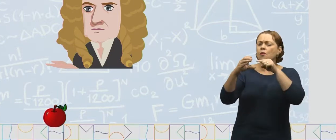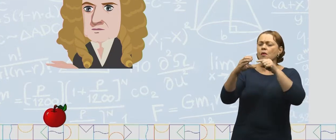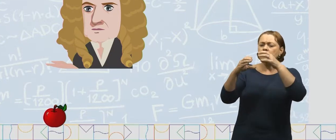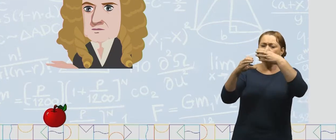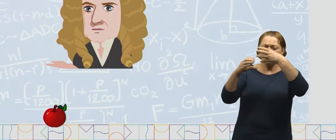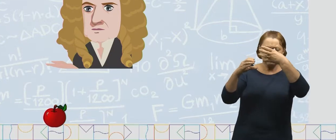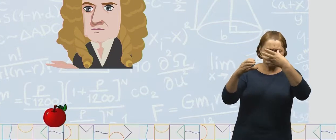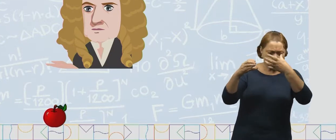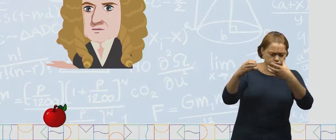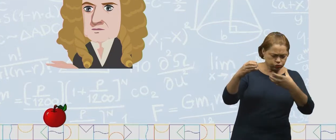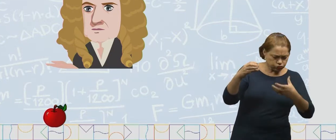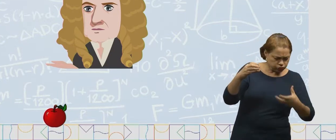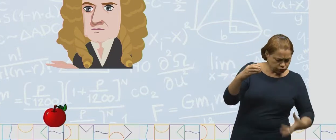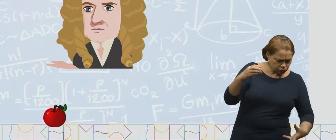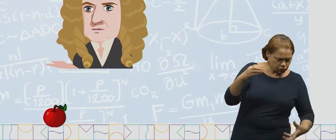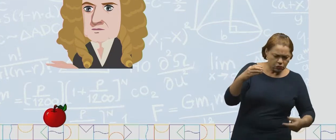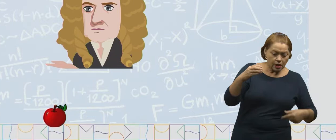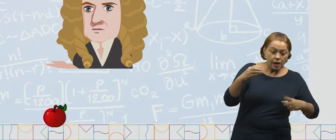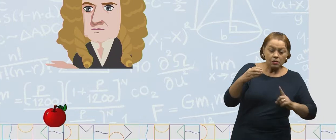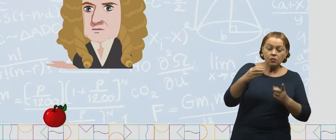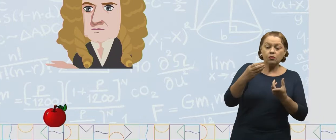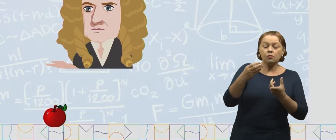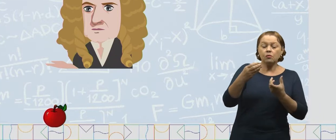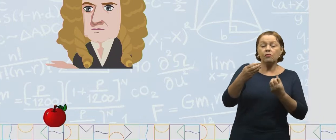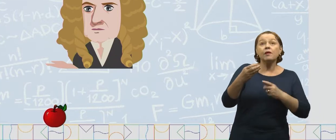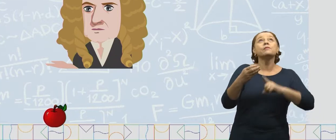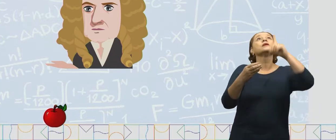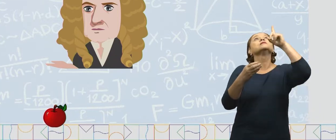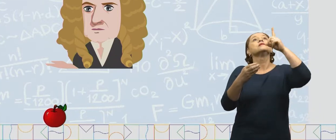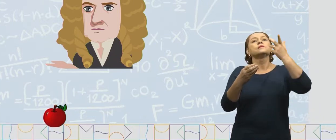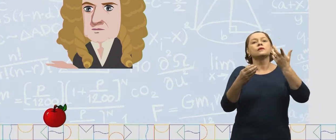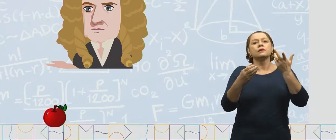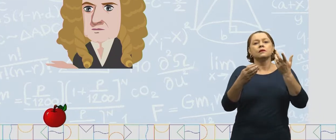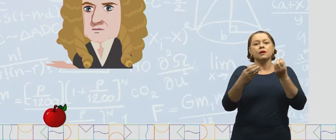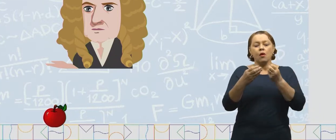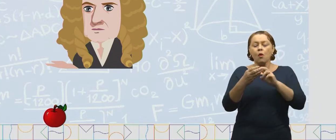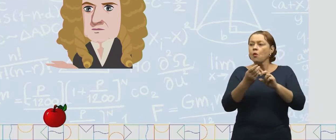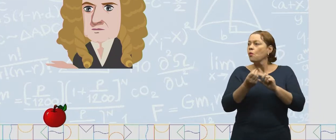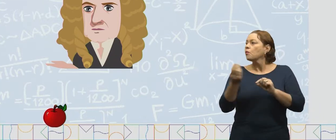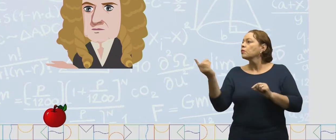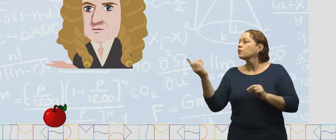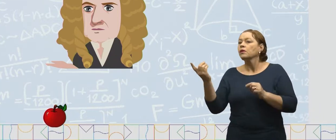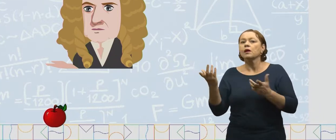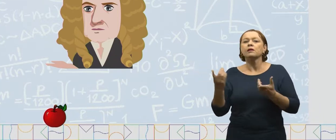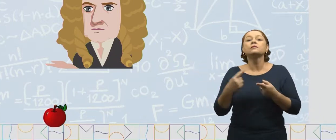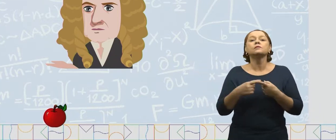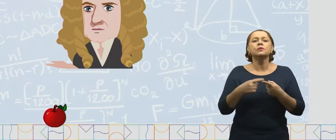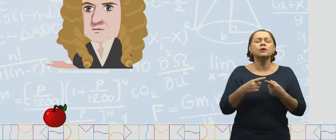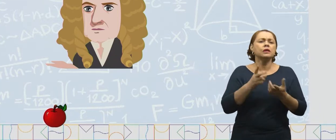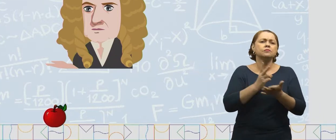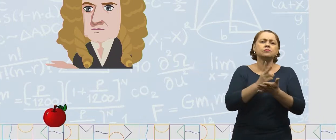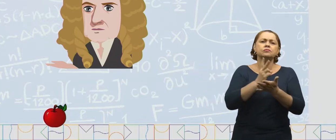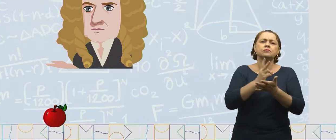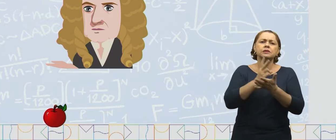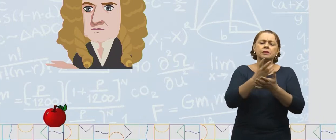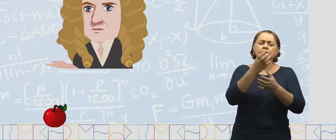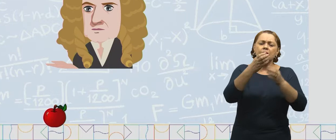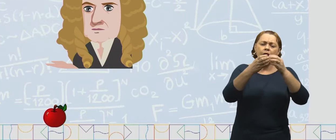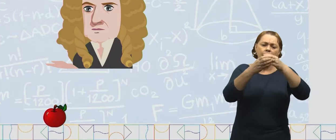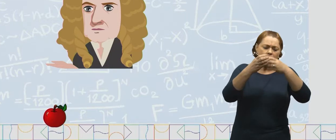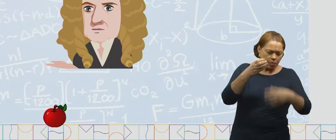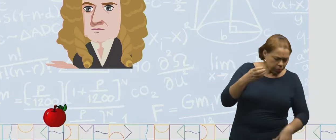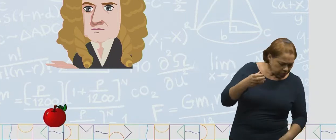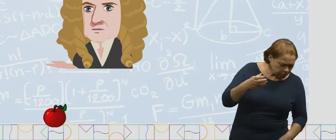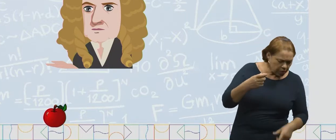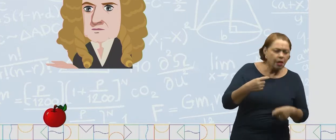ao cair até o chão, ela não vai para cima? Ou para os lados, porque ela sempre vai para o